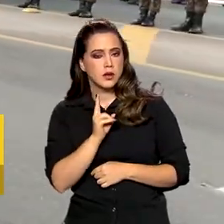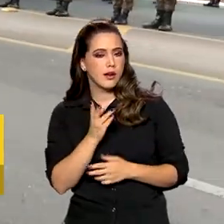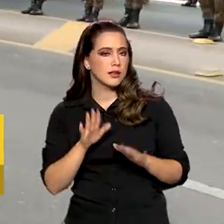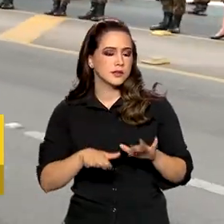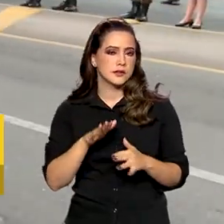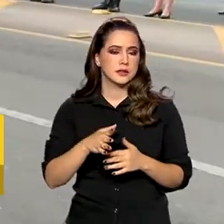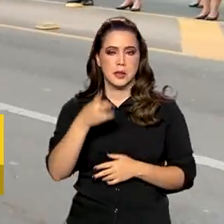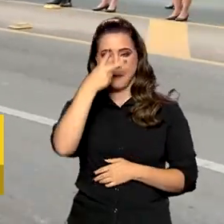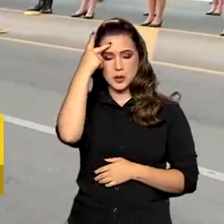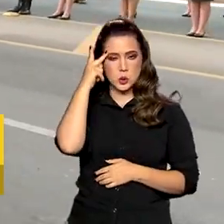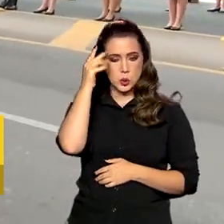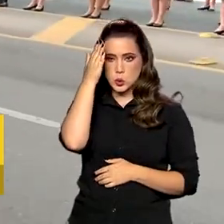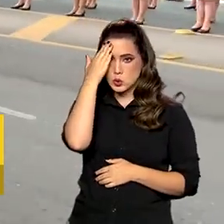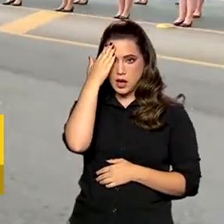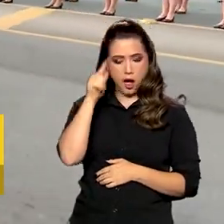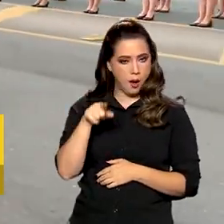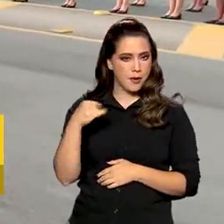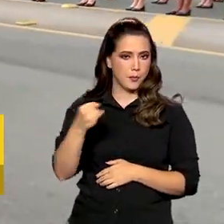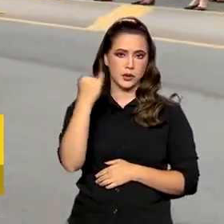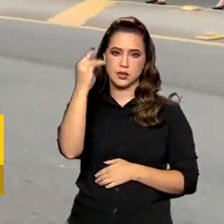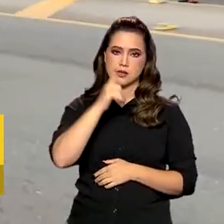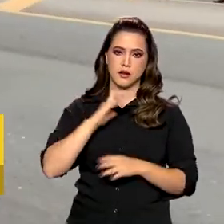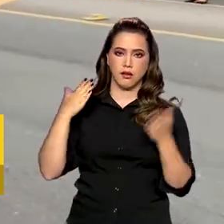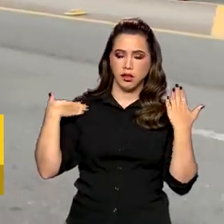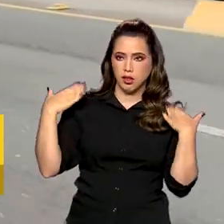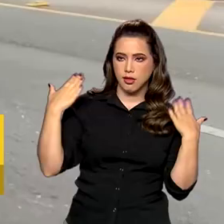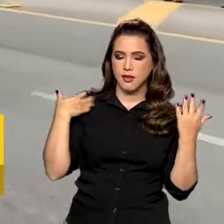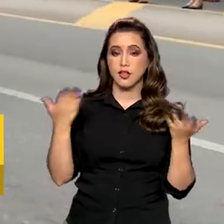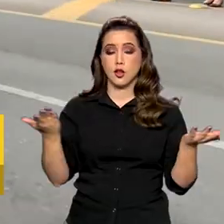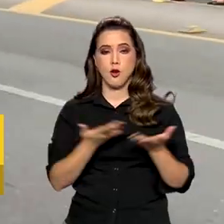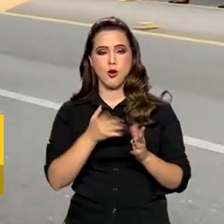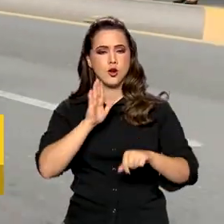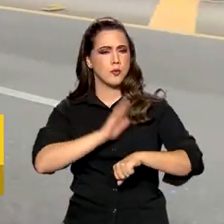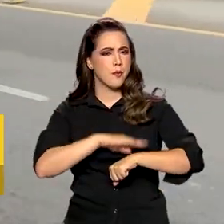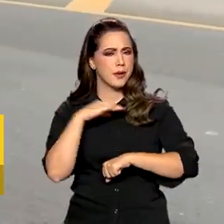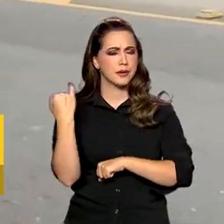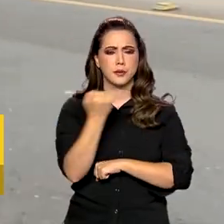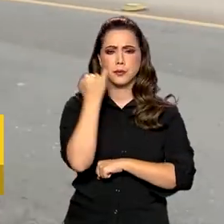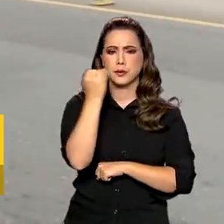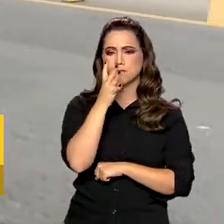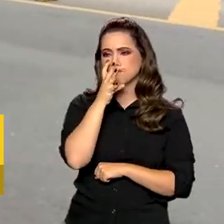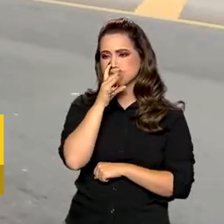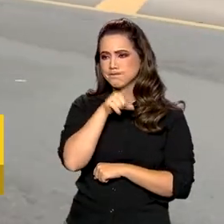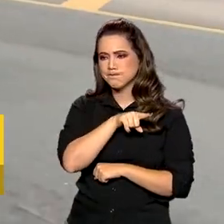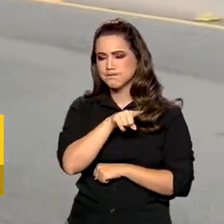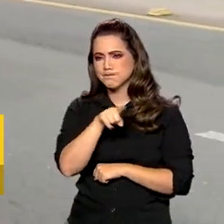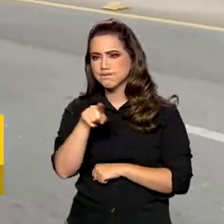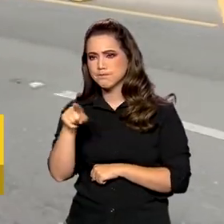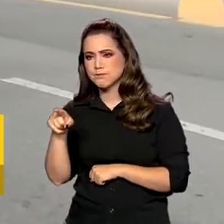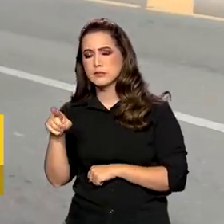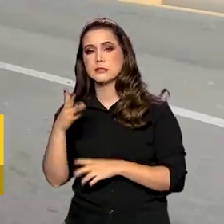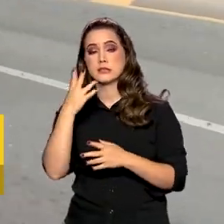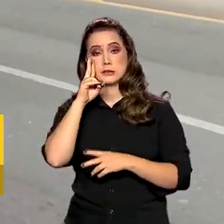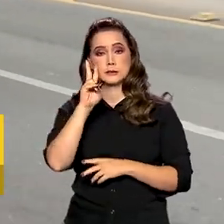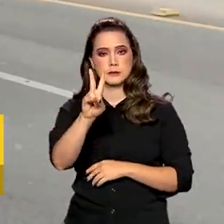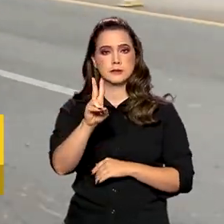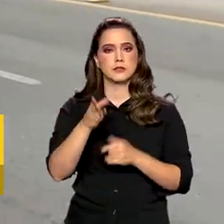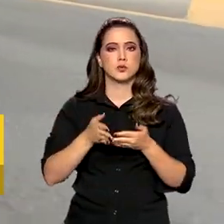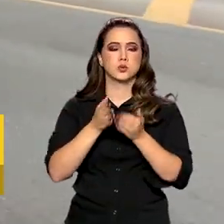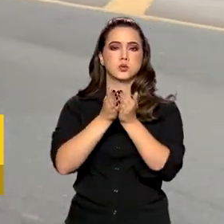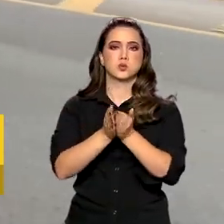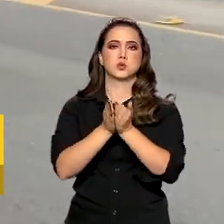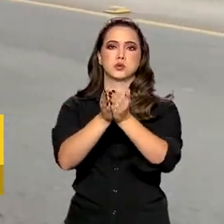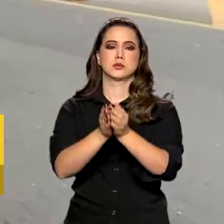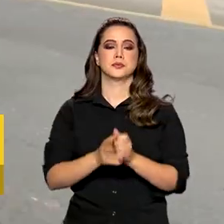tendo essa percepção por parte da população. Então, esse é um excelente momento de toda a população poder acompanhar